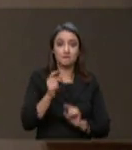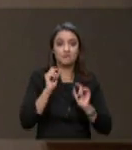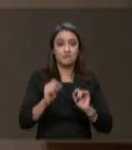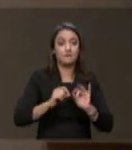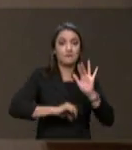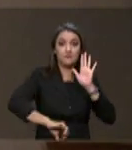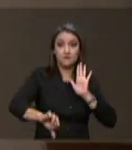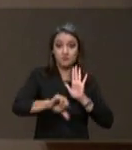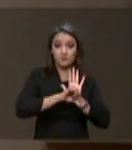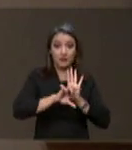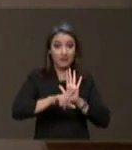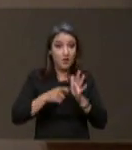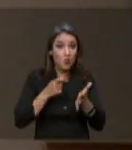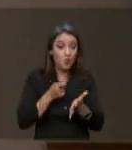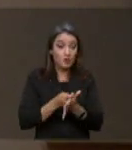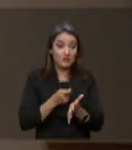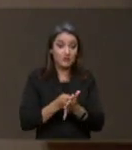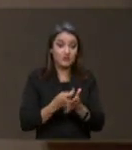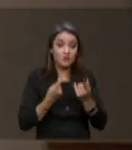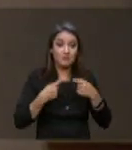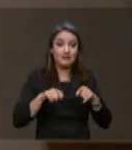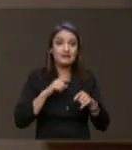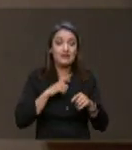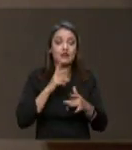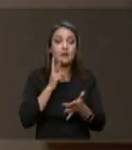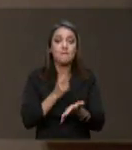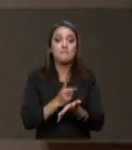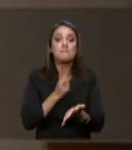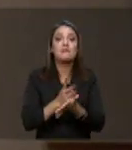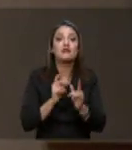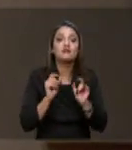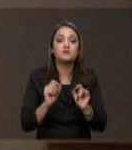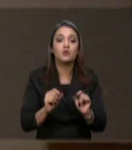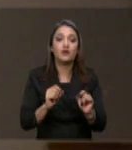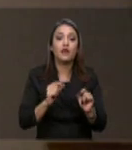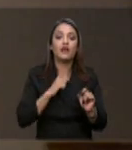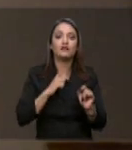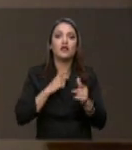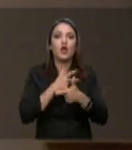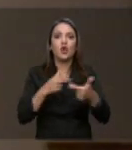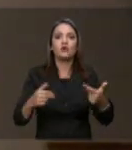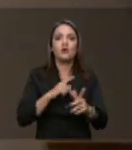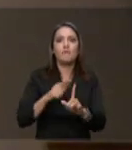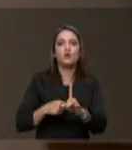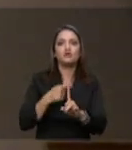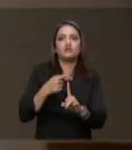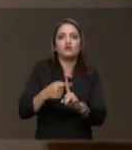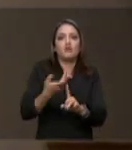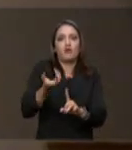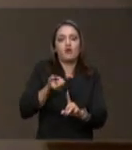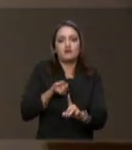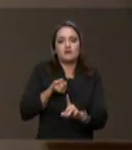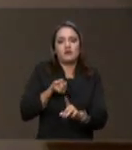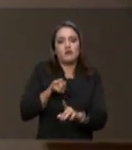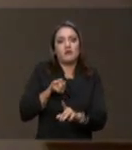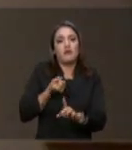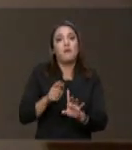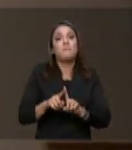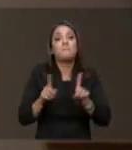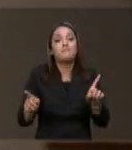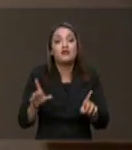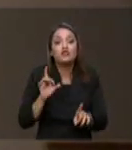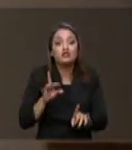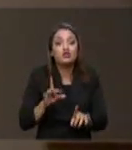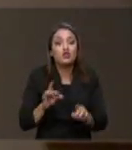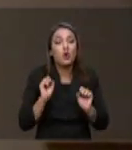não exige que haja o que haja de fato o favorecimento do agente ou de terceiro se demanda